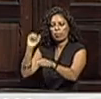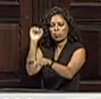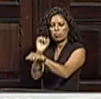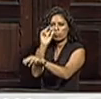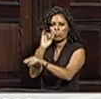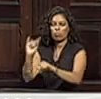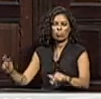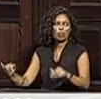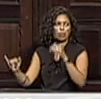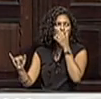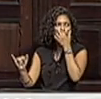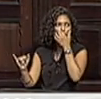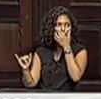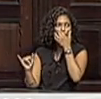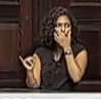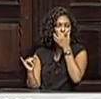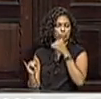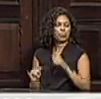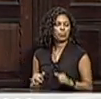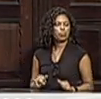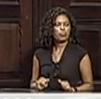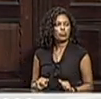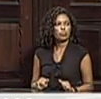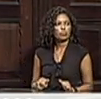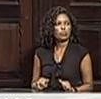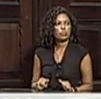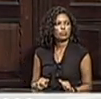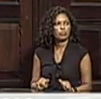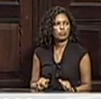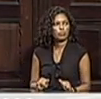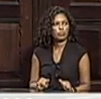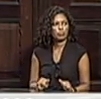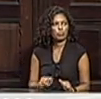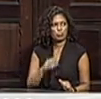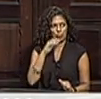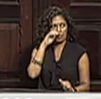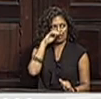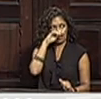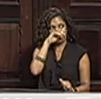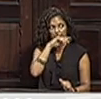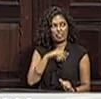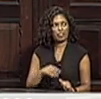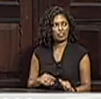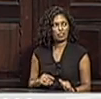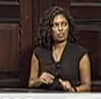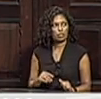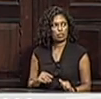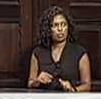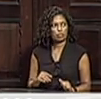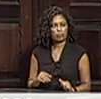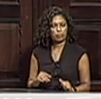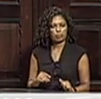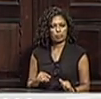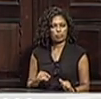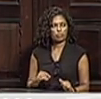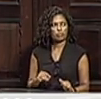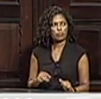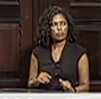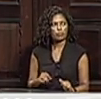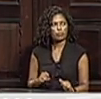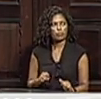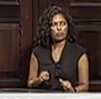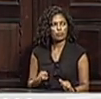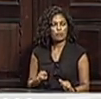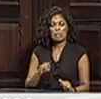formação, está no mesmo processo produtivo, tem papéis semelhantes, merecem o mesmo salário. E